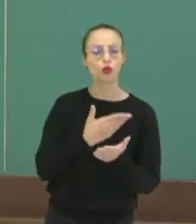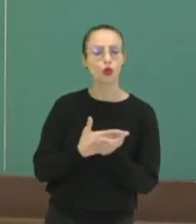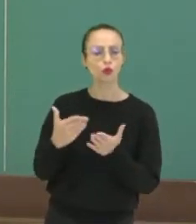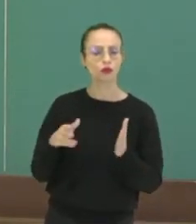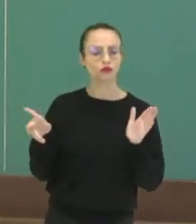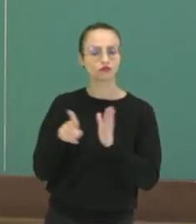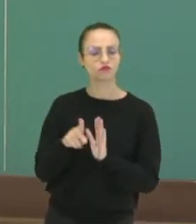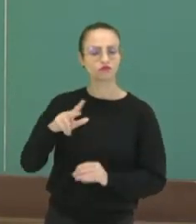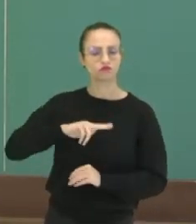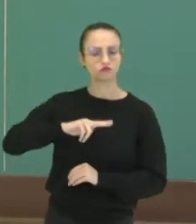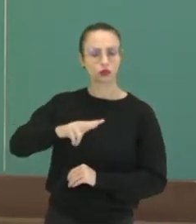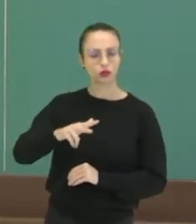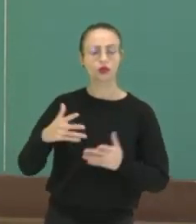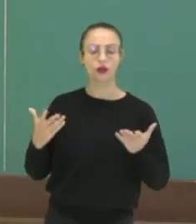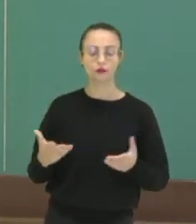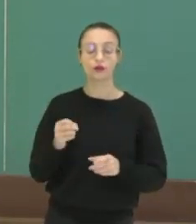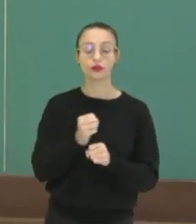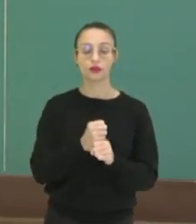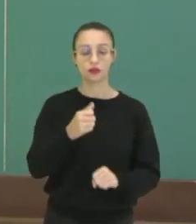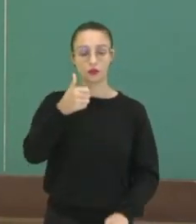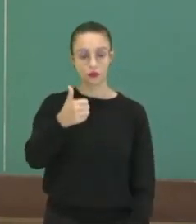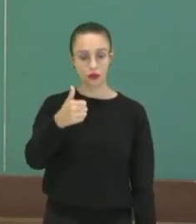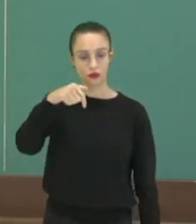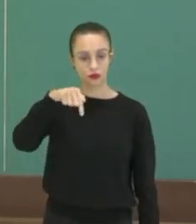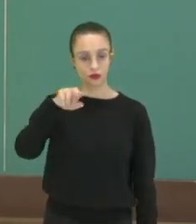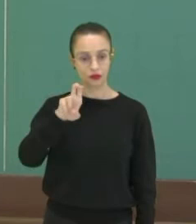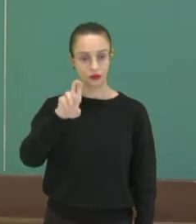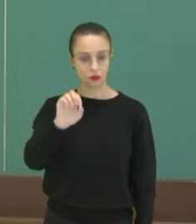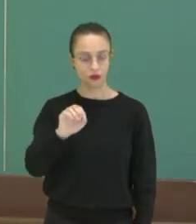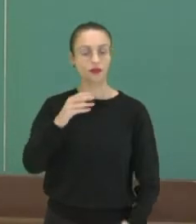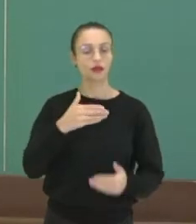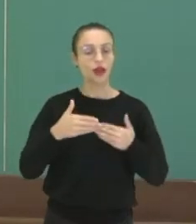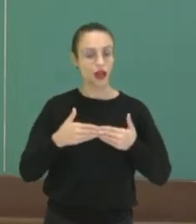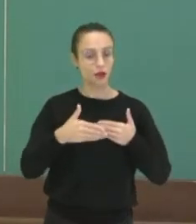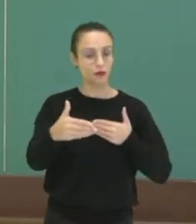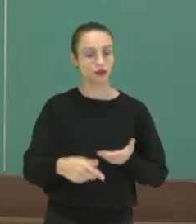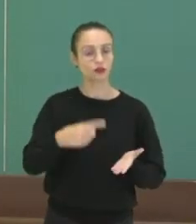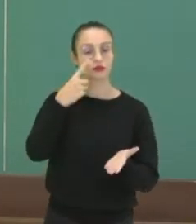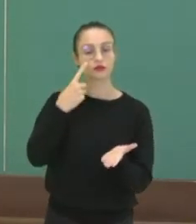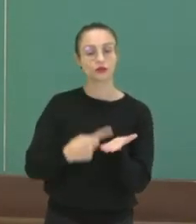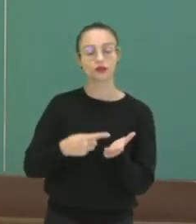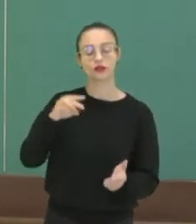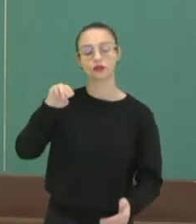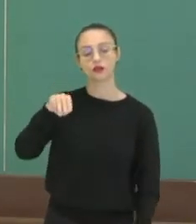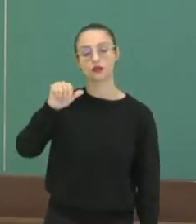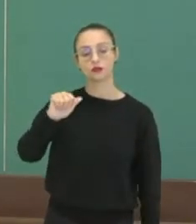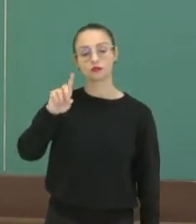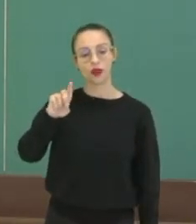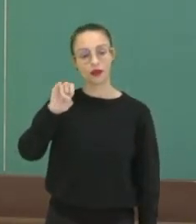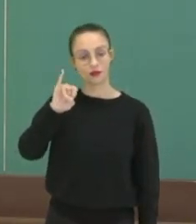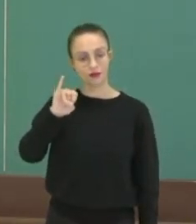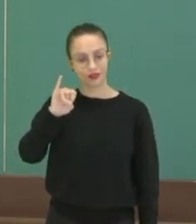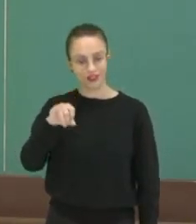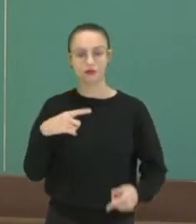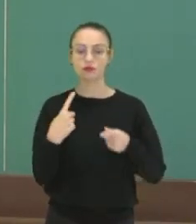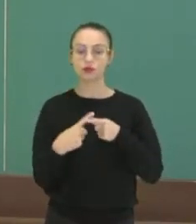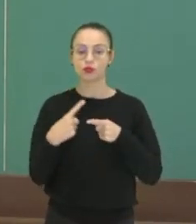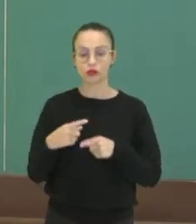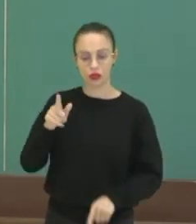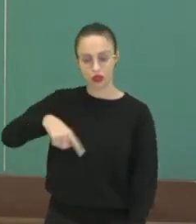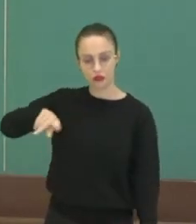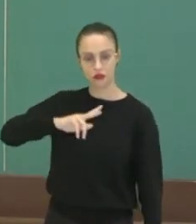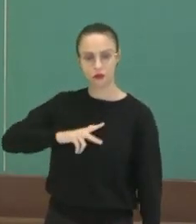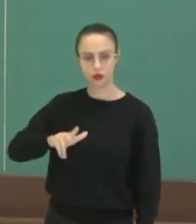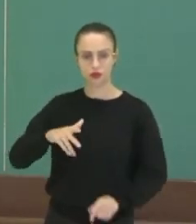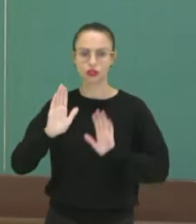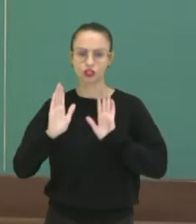a Portugal? Foi em 1750, a partir do Tratado de Madrid. Como os portugueses tinham avançado em direção as